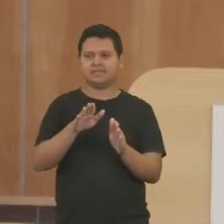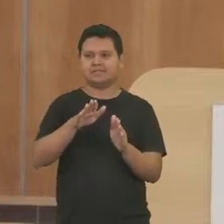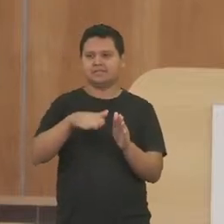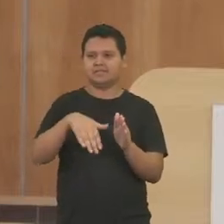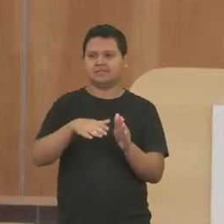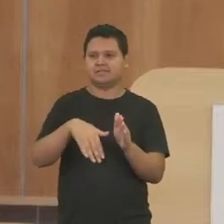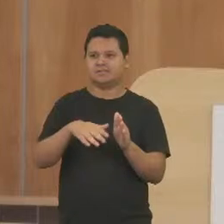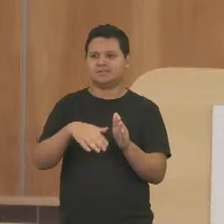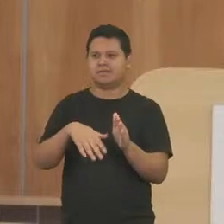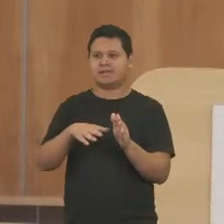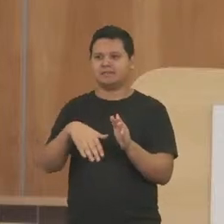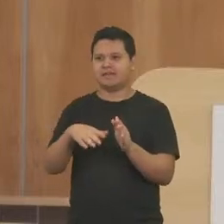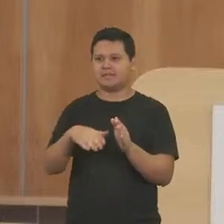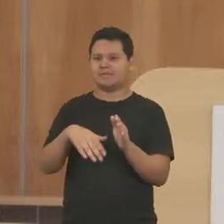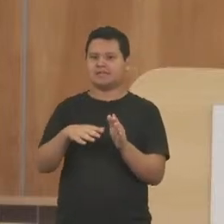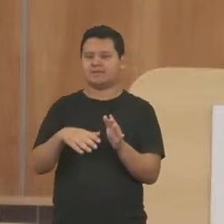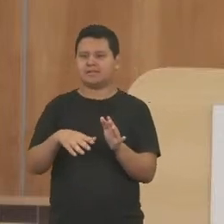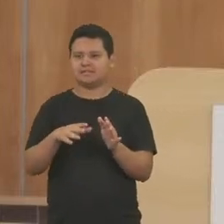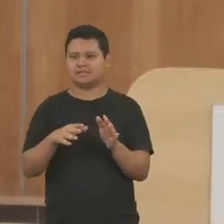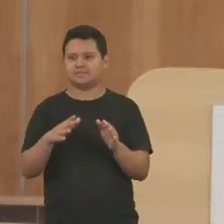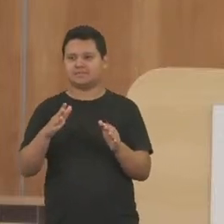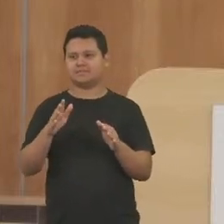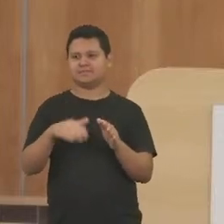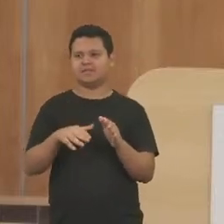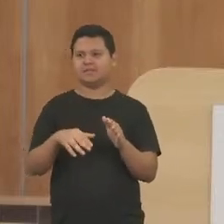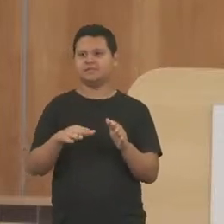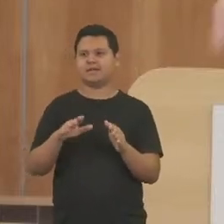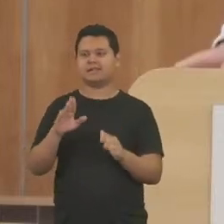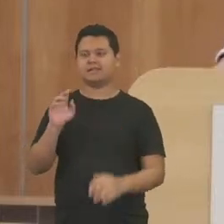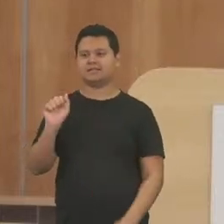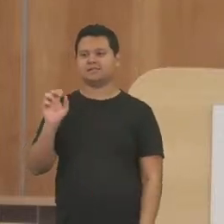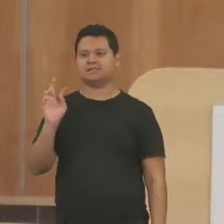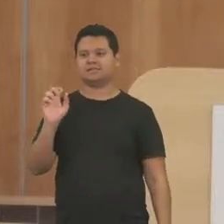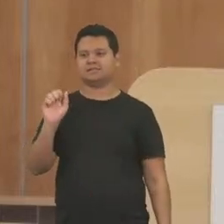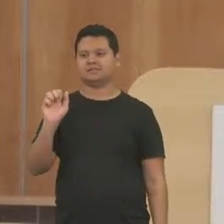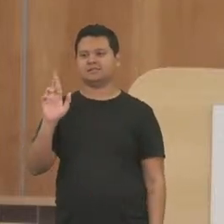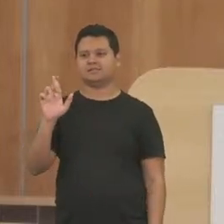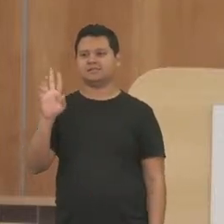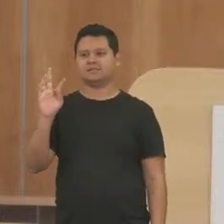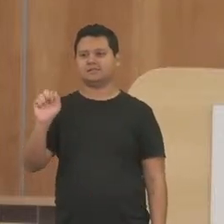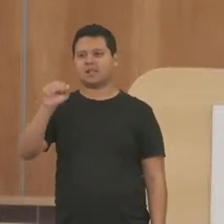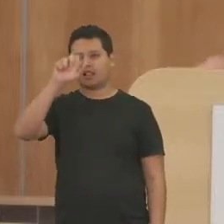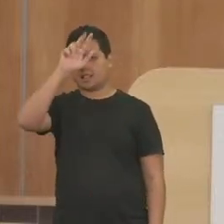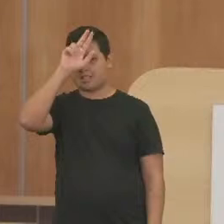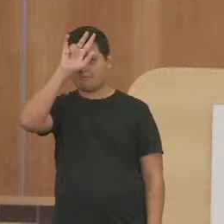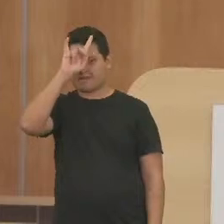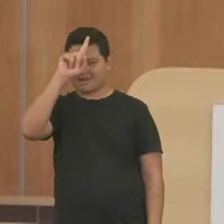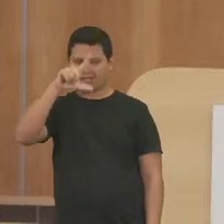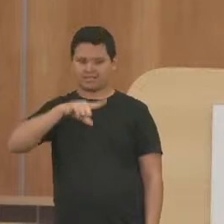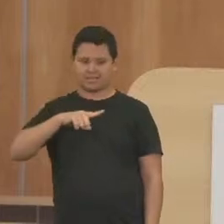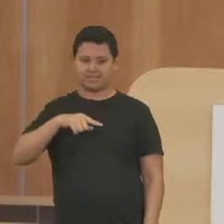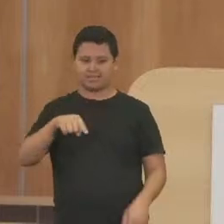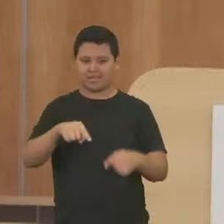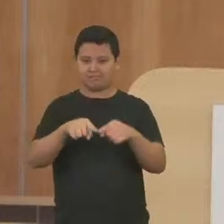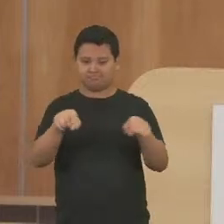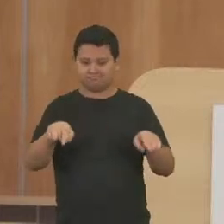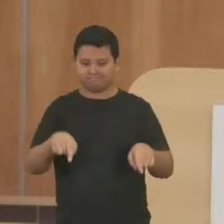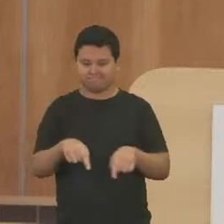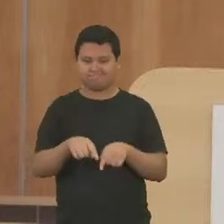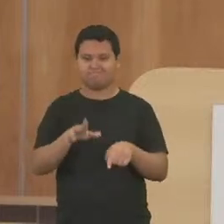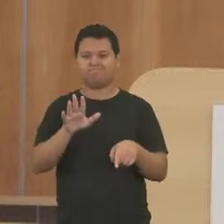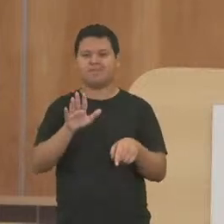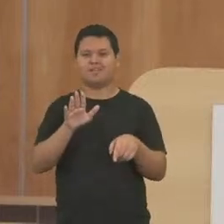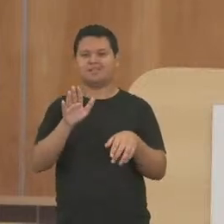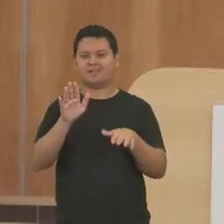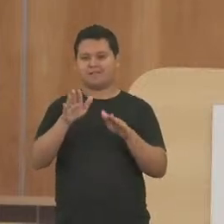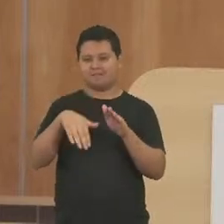pessoas aguardando fazer hidroginástica, não por lazer, não por esporte, mas muitas delas por indicação médica. Quando